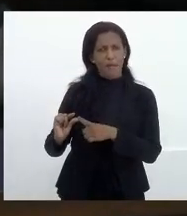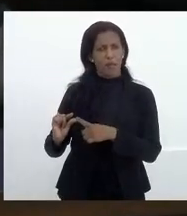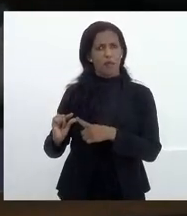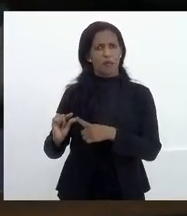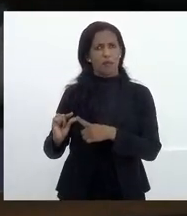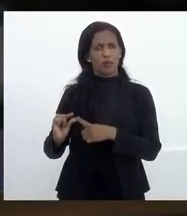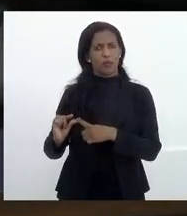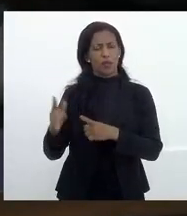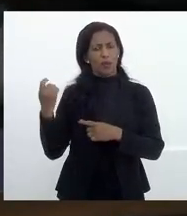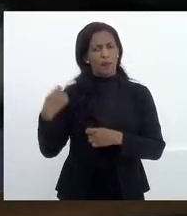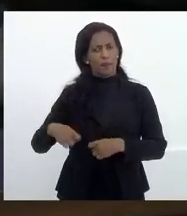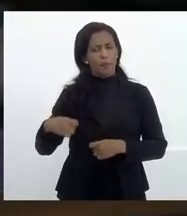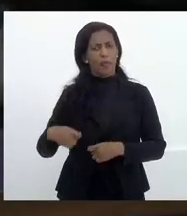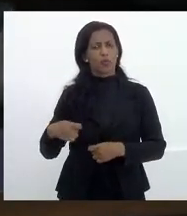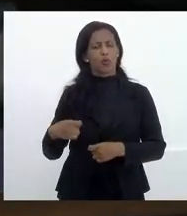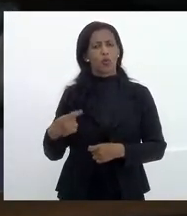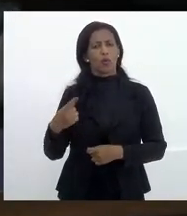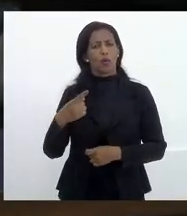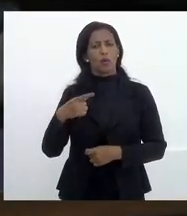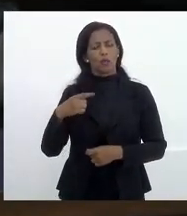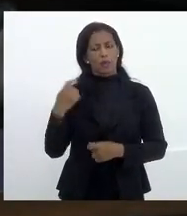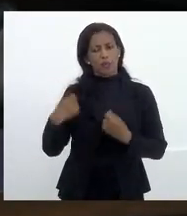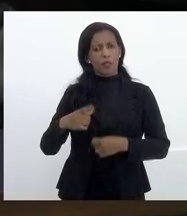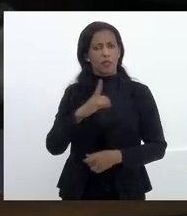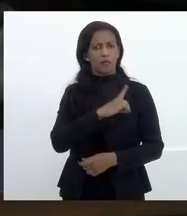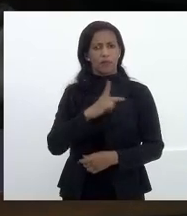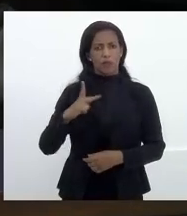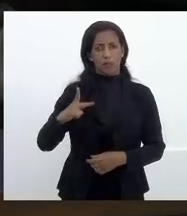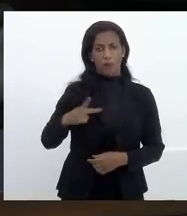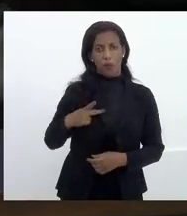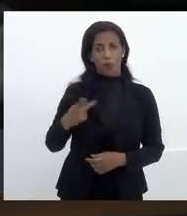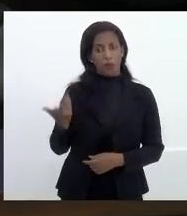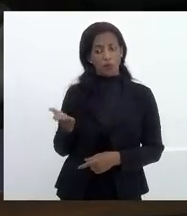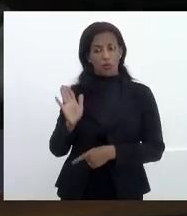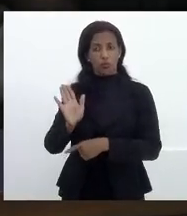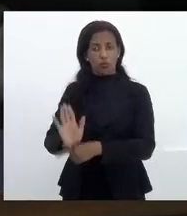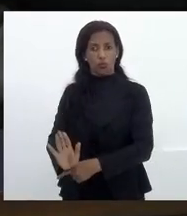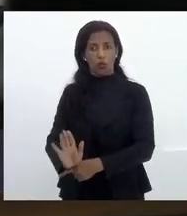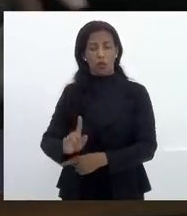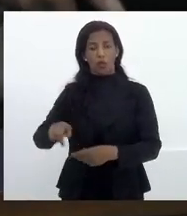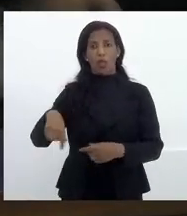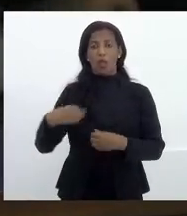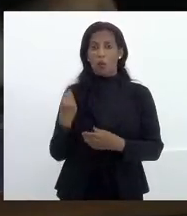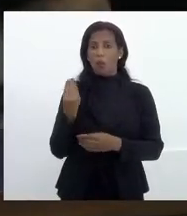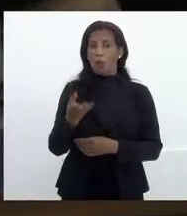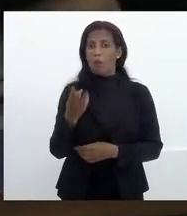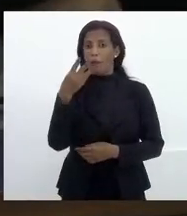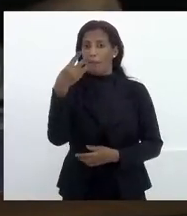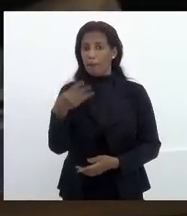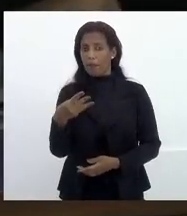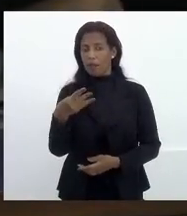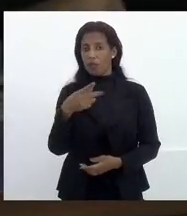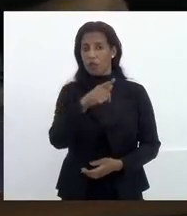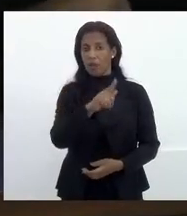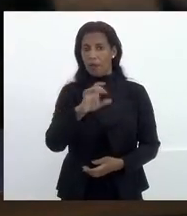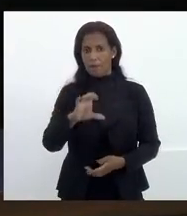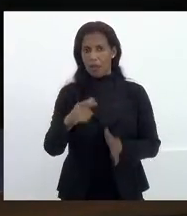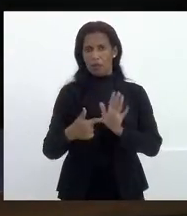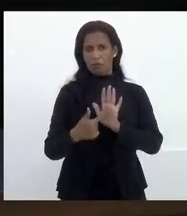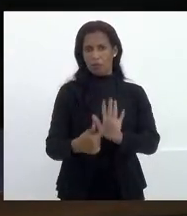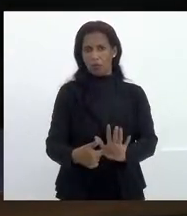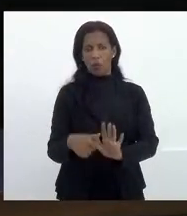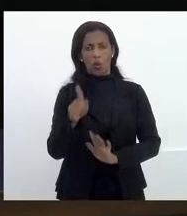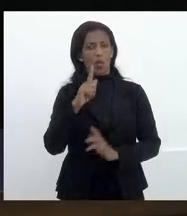usuário do serviço a Defensoria Pública quem a gente atende e por fim já finalizando eu coloco mais 3 questões que a pé trás